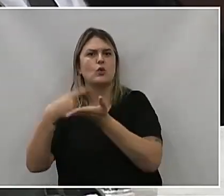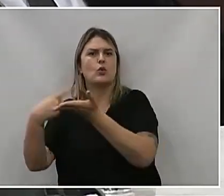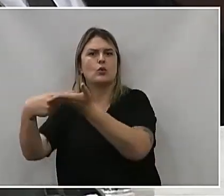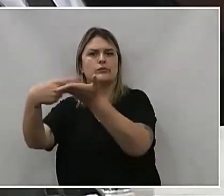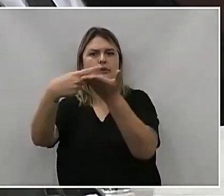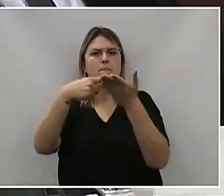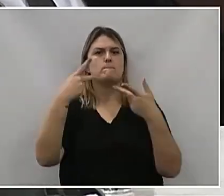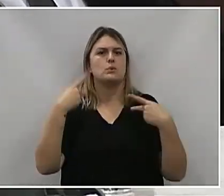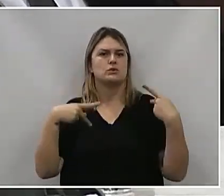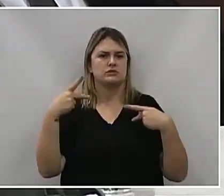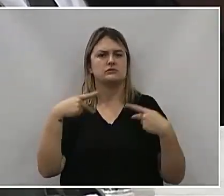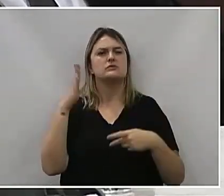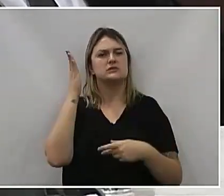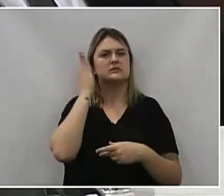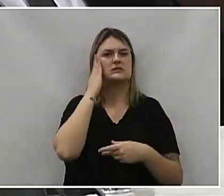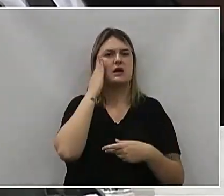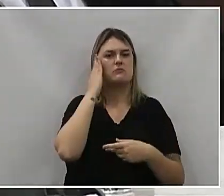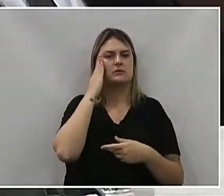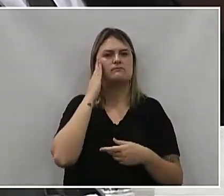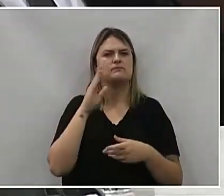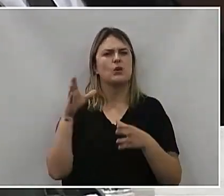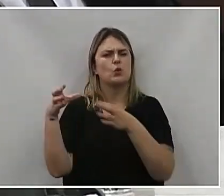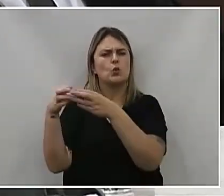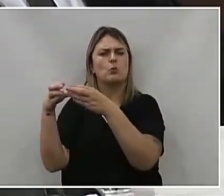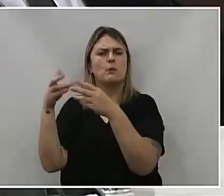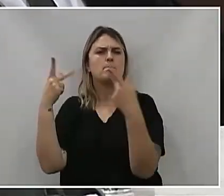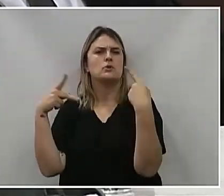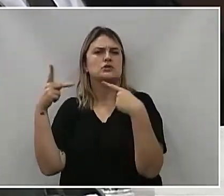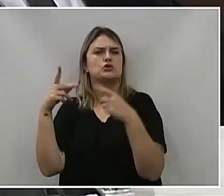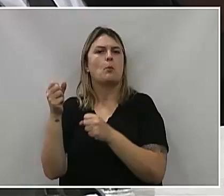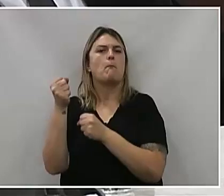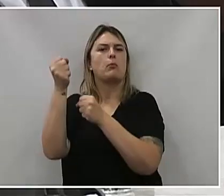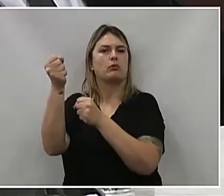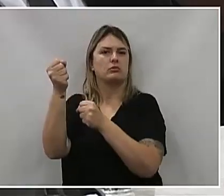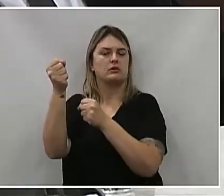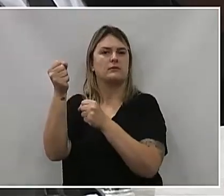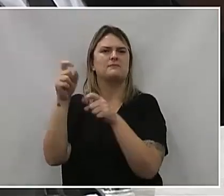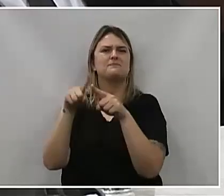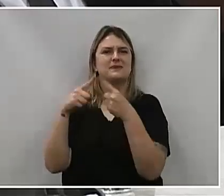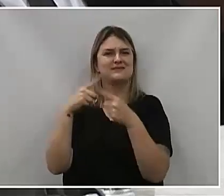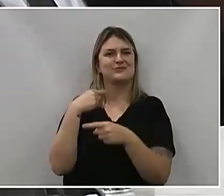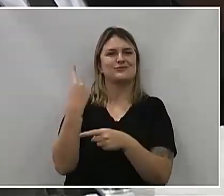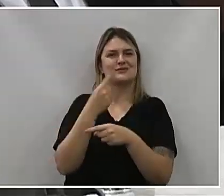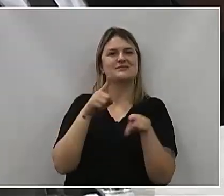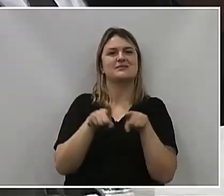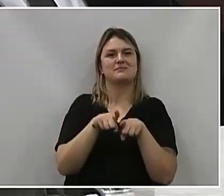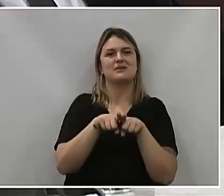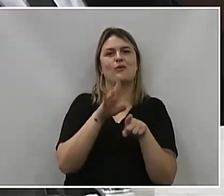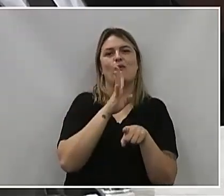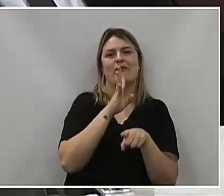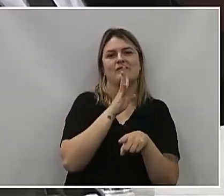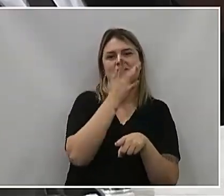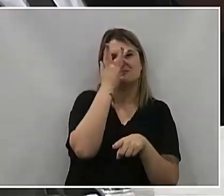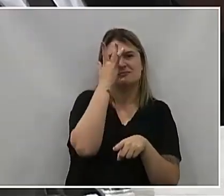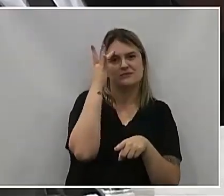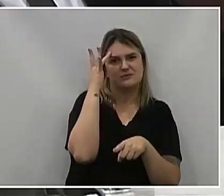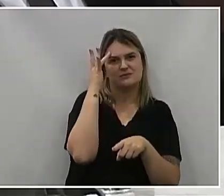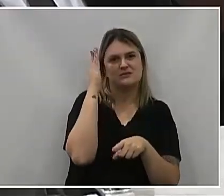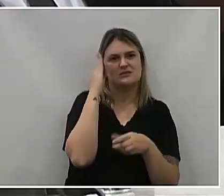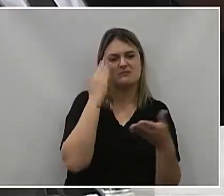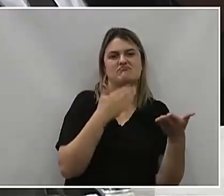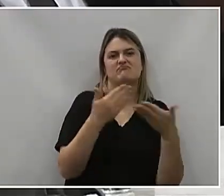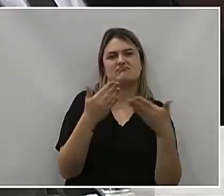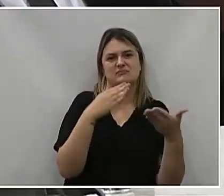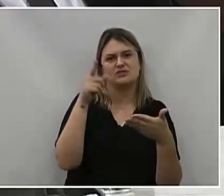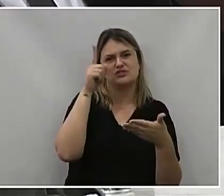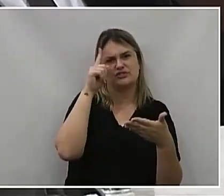nas entrelinhas. A gente sabe disso. É um grupo político muito poderoso. Mas nós também conhecemos pessoas que lidam com isso no